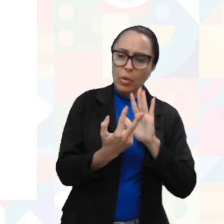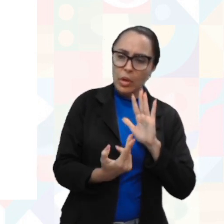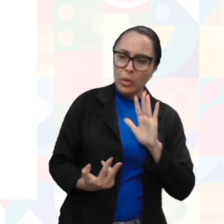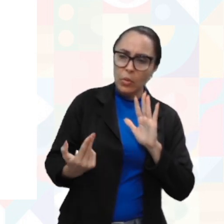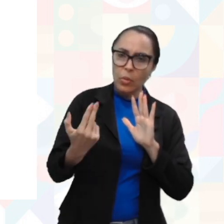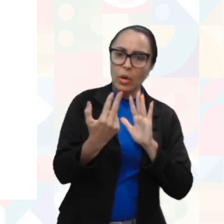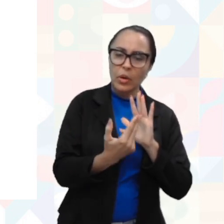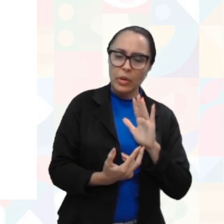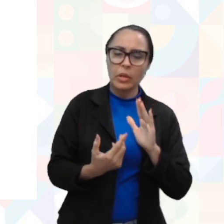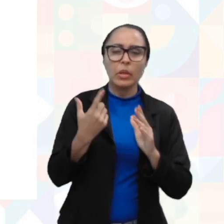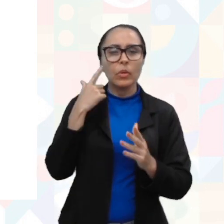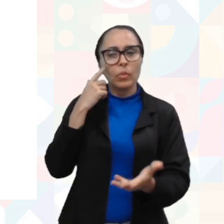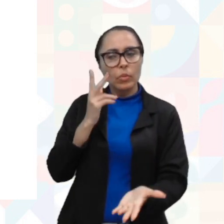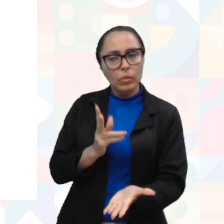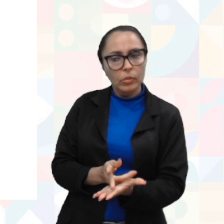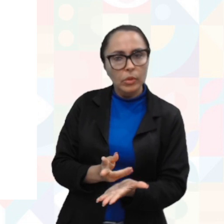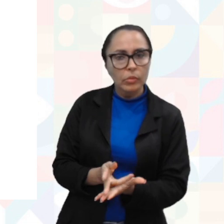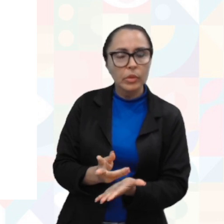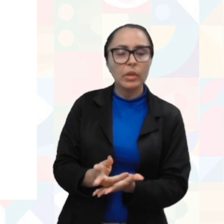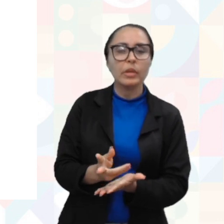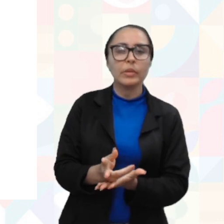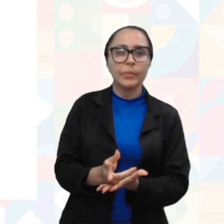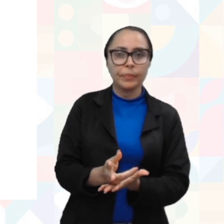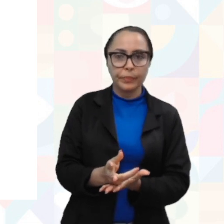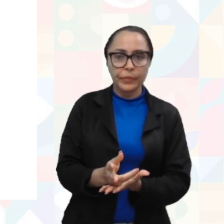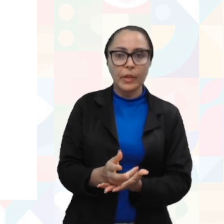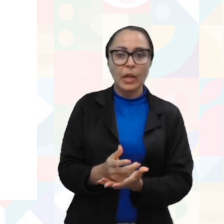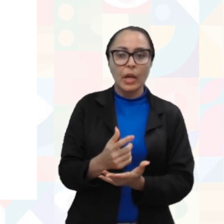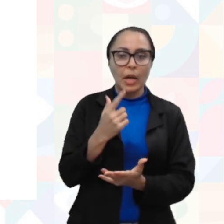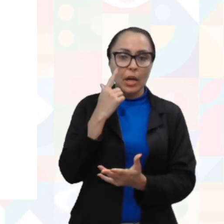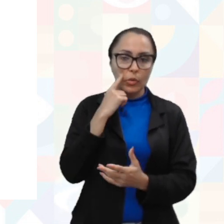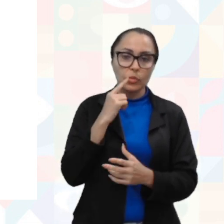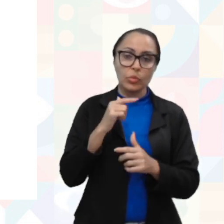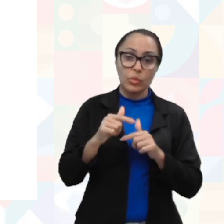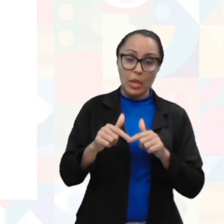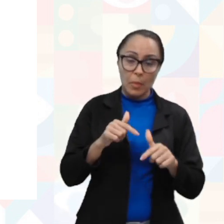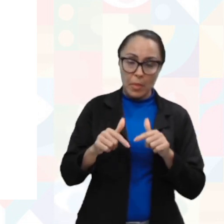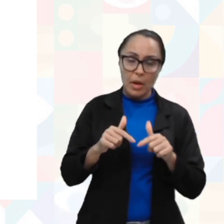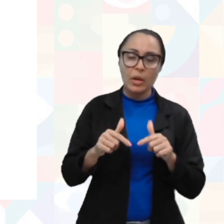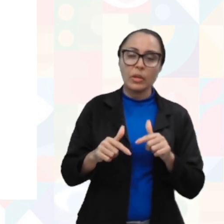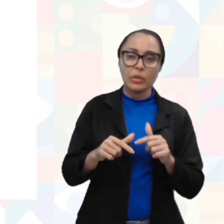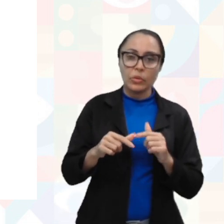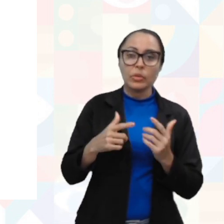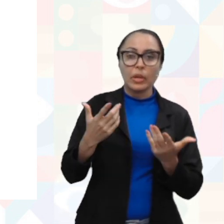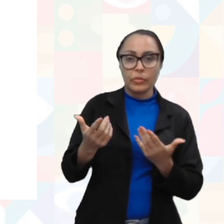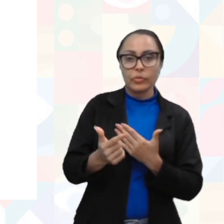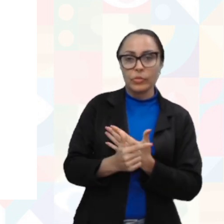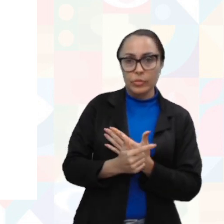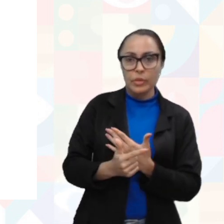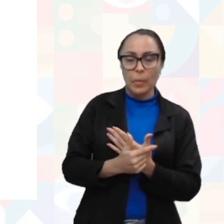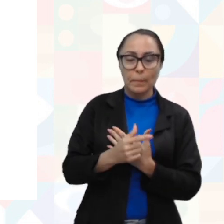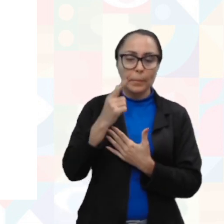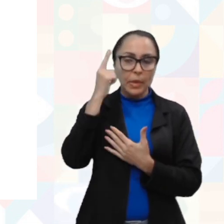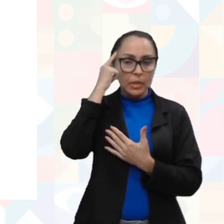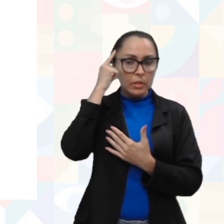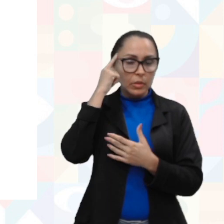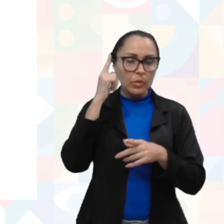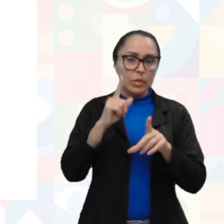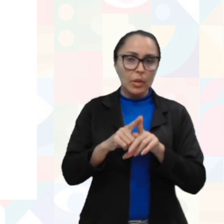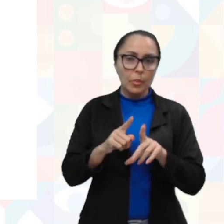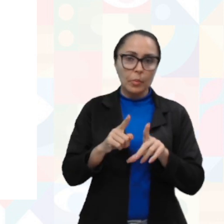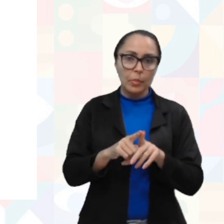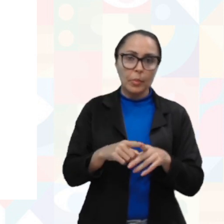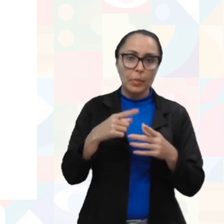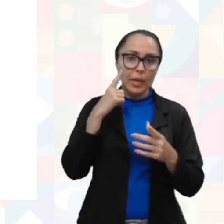deu continuidade a essa atividade da forma que segue a função, pensando também no